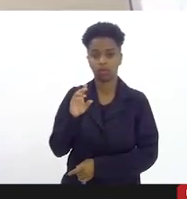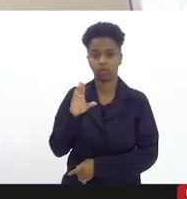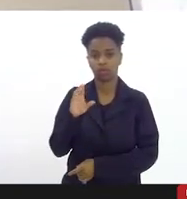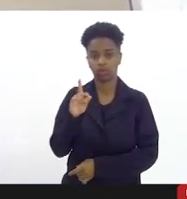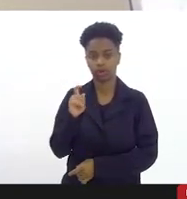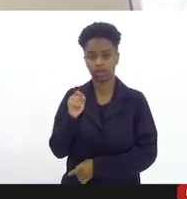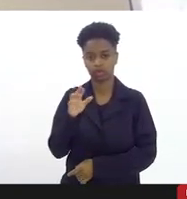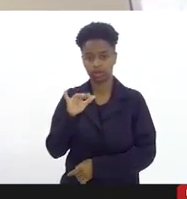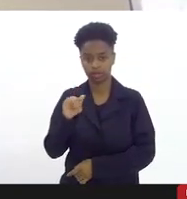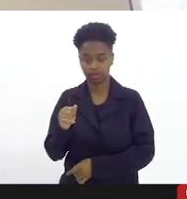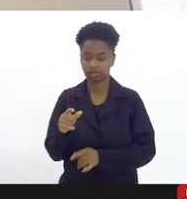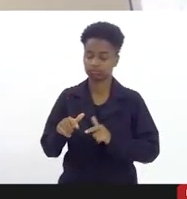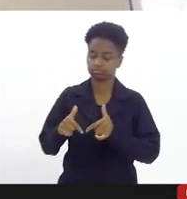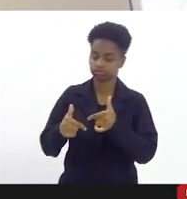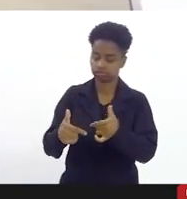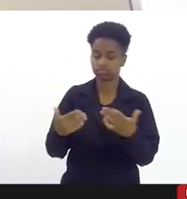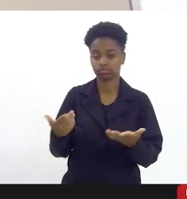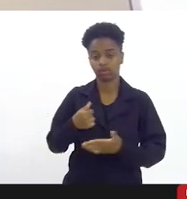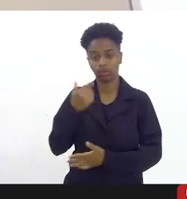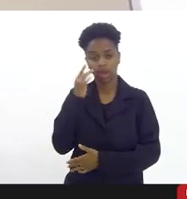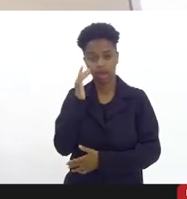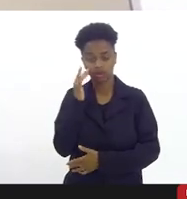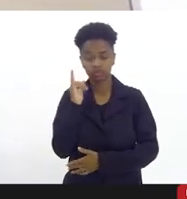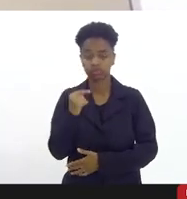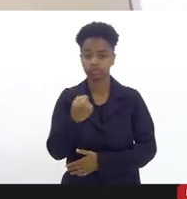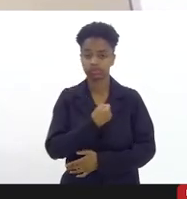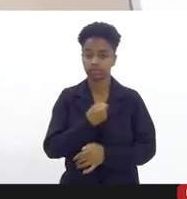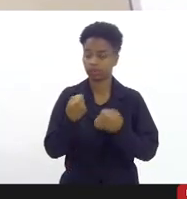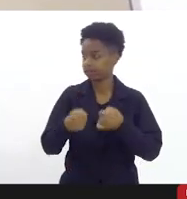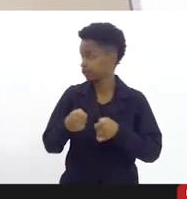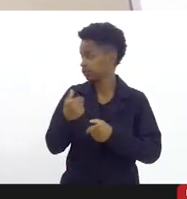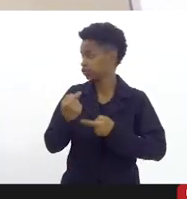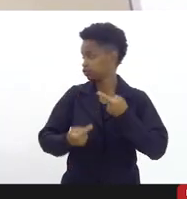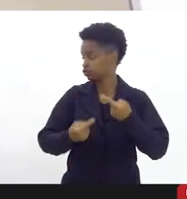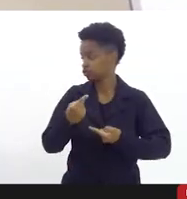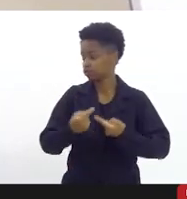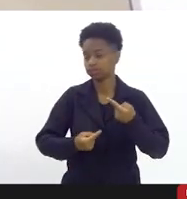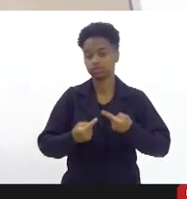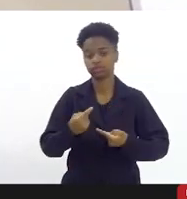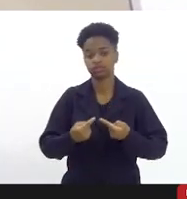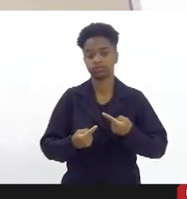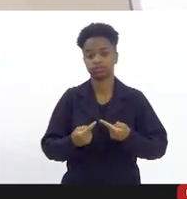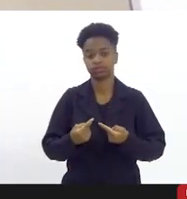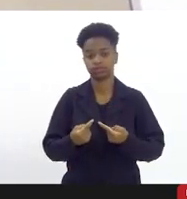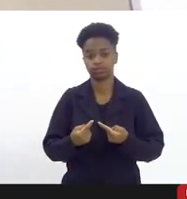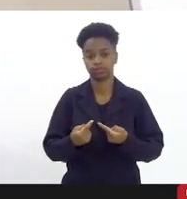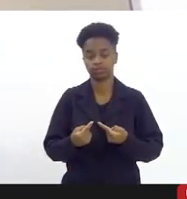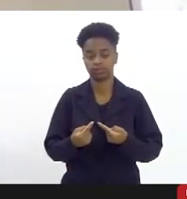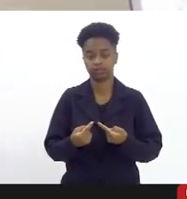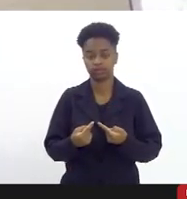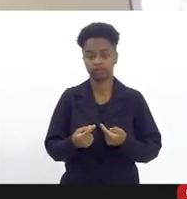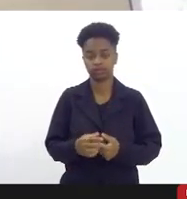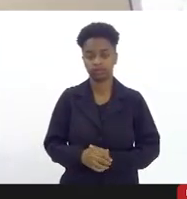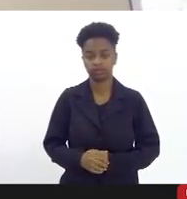é acho que nós devemos é discutir é um